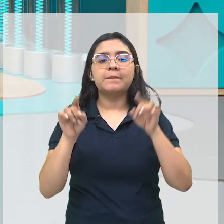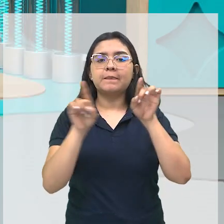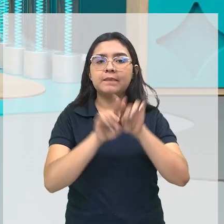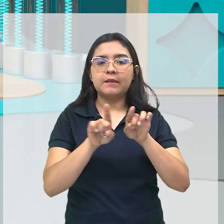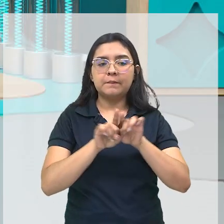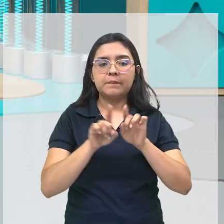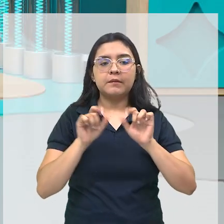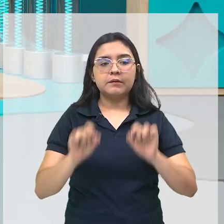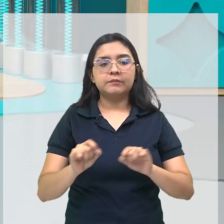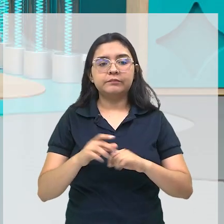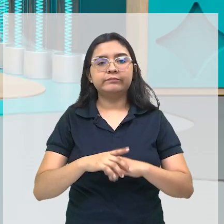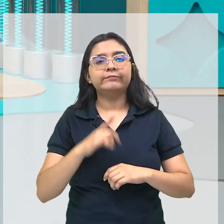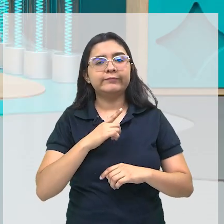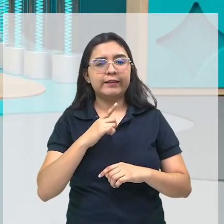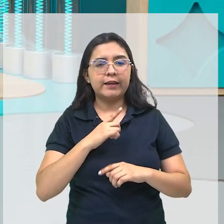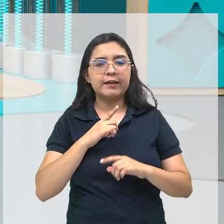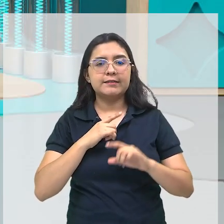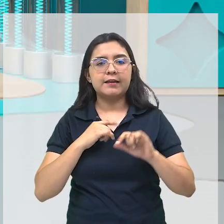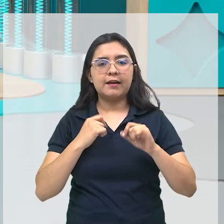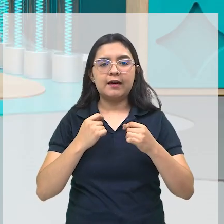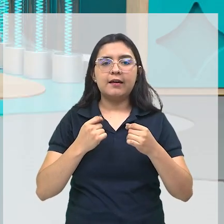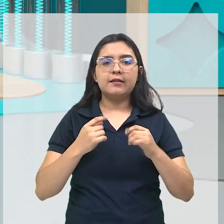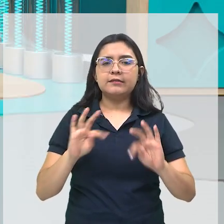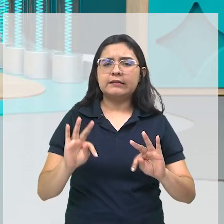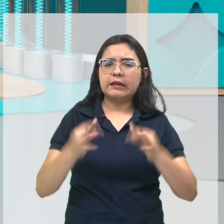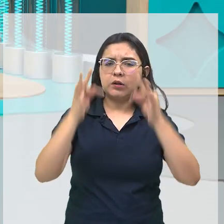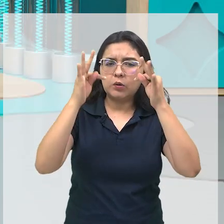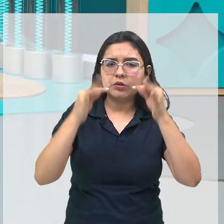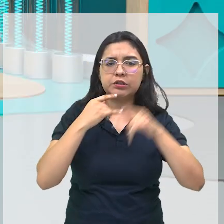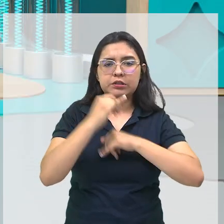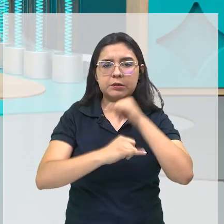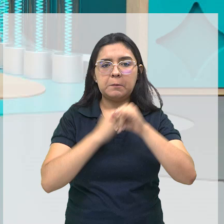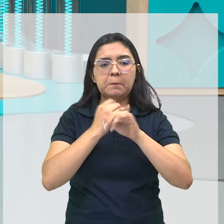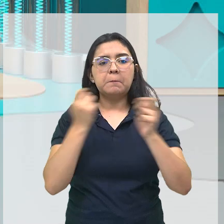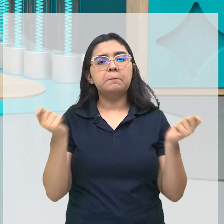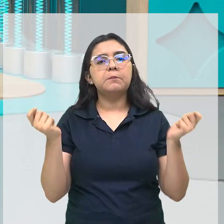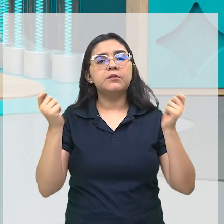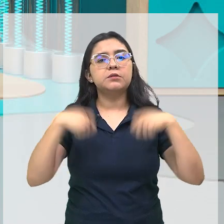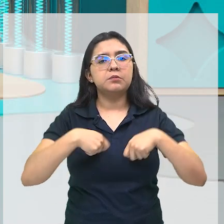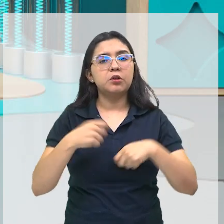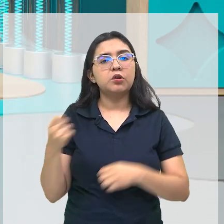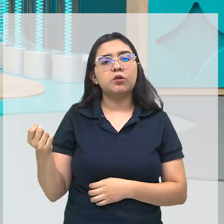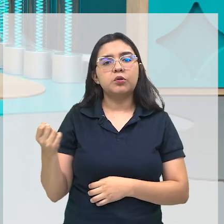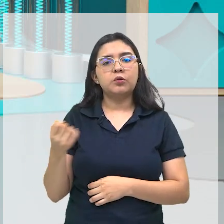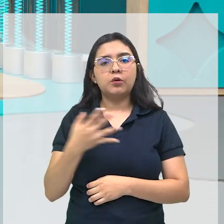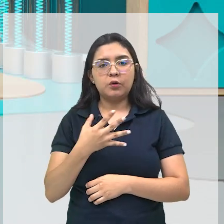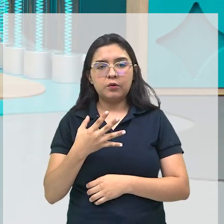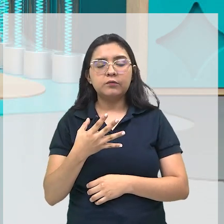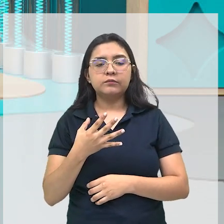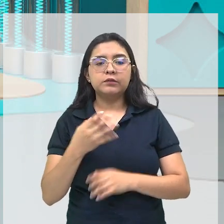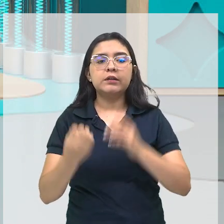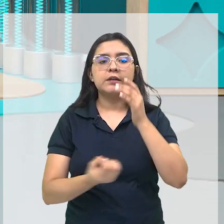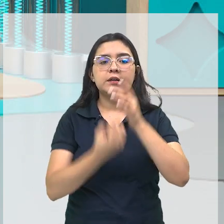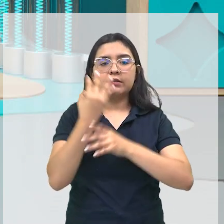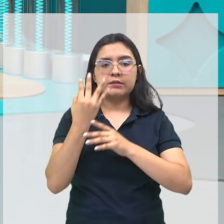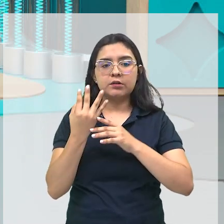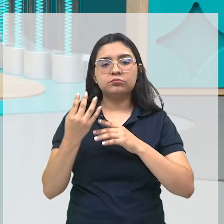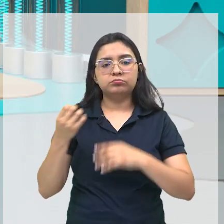aí da interatividade digital, né? A gente cita a tecnologia que permite novas formas de criação, o texto